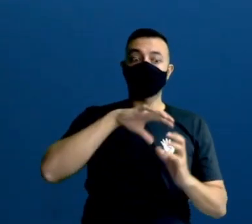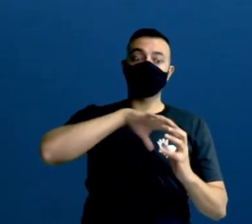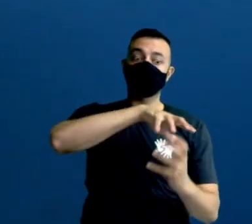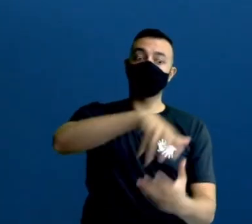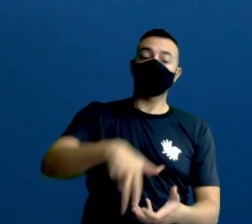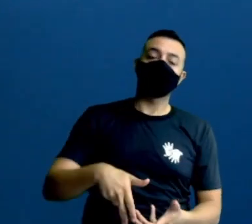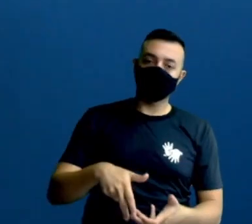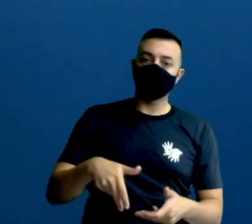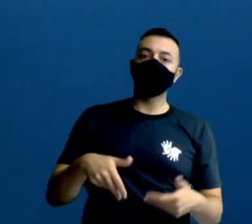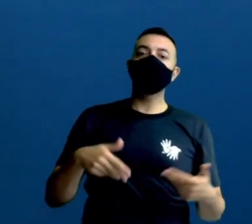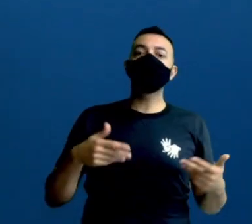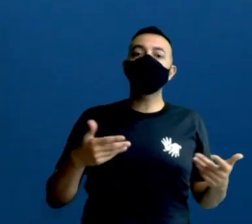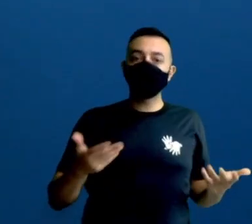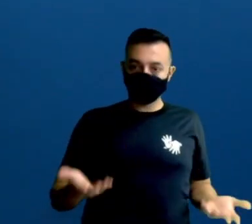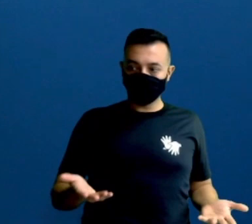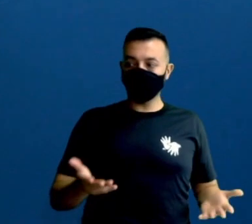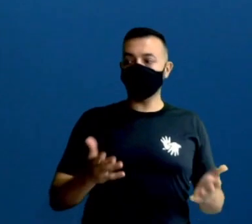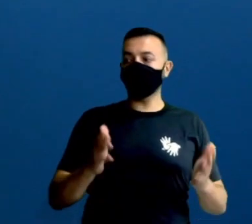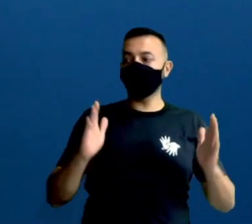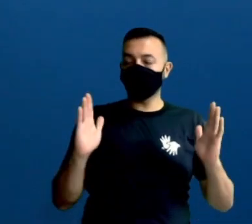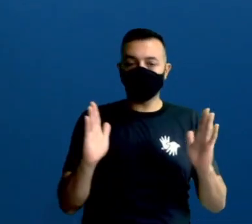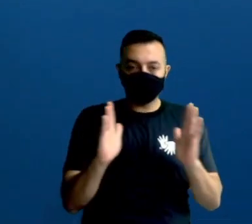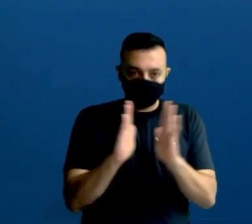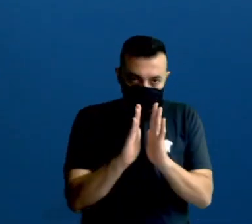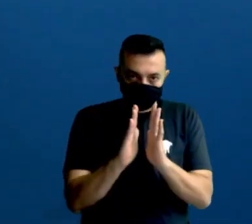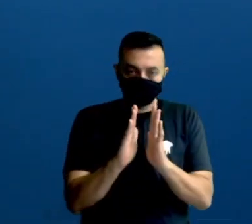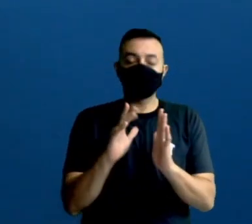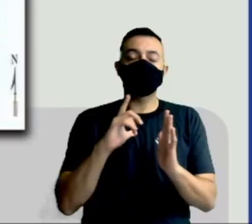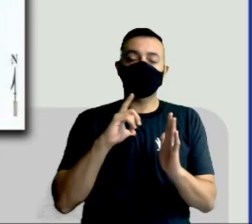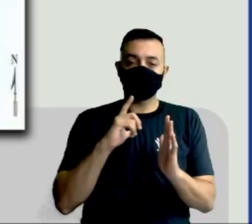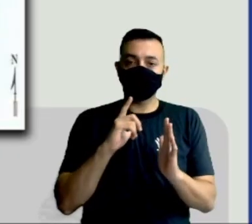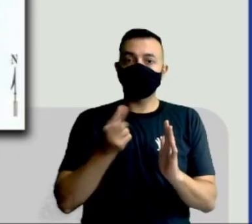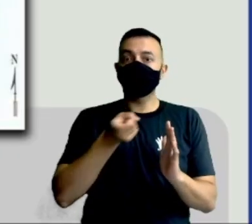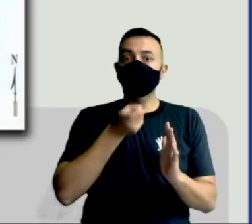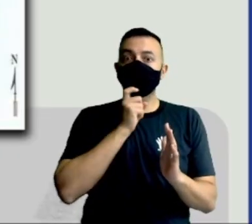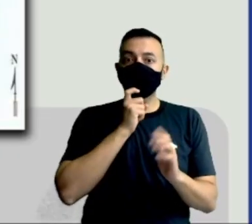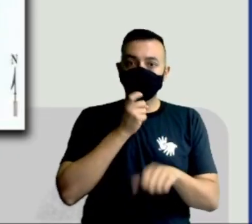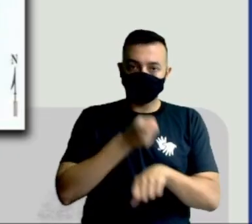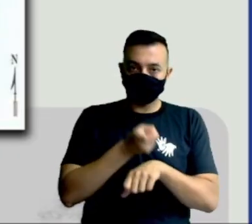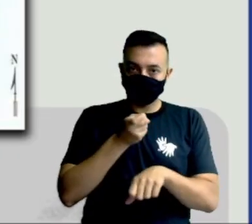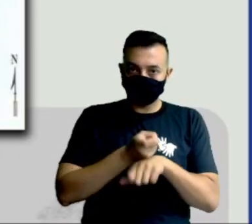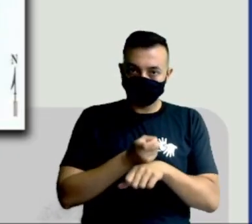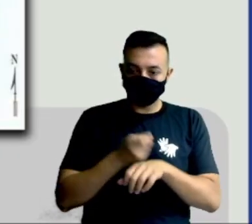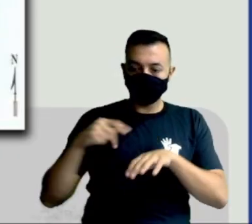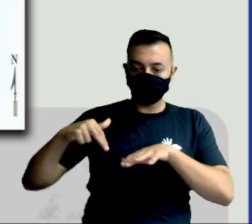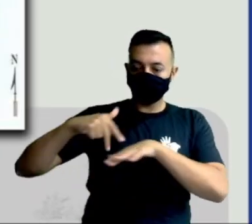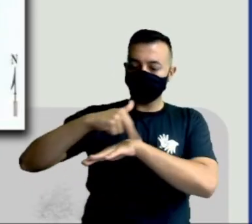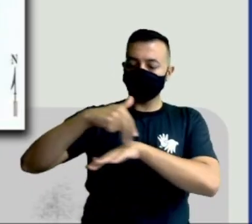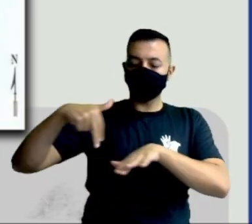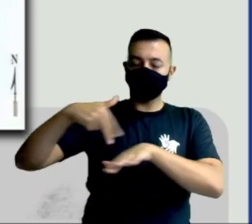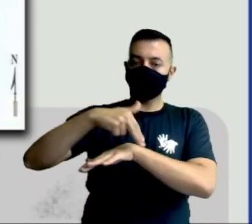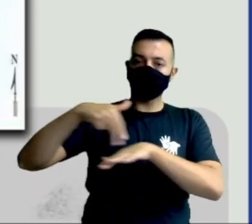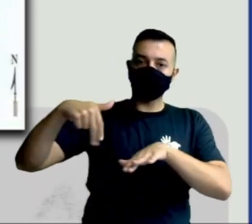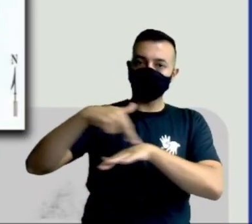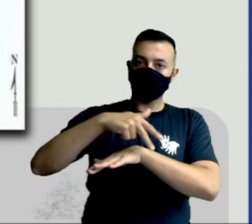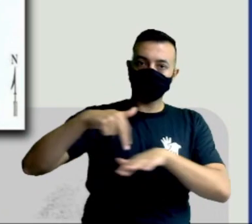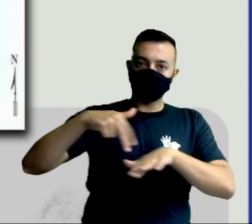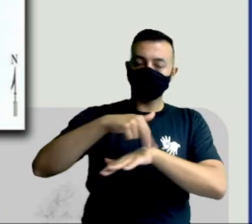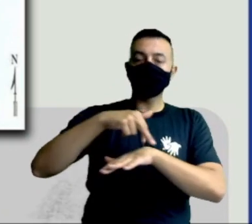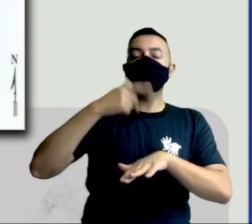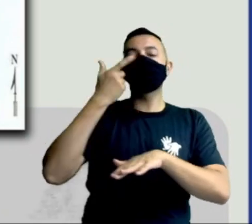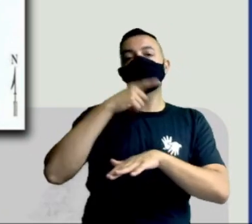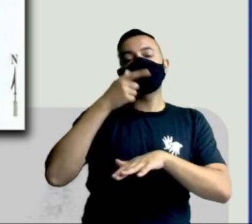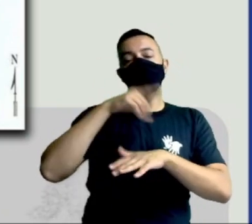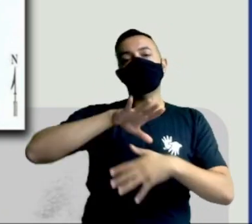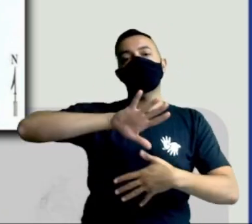lembra? Esse Estreito de Bering aqui congelou e eles passaram por aqui, ó. E aí